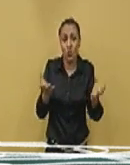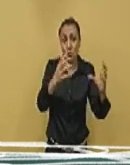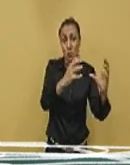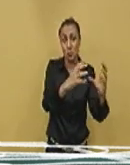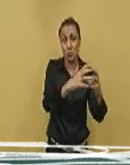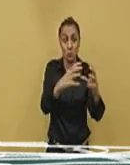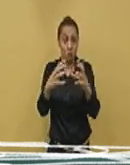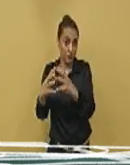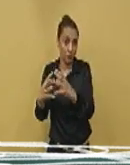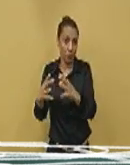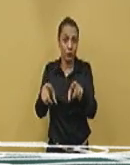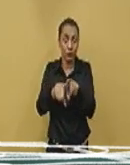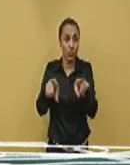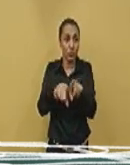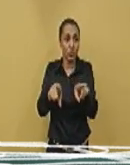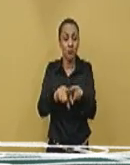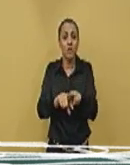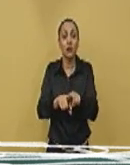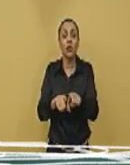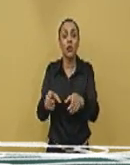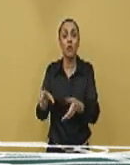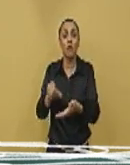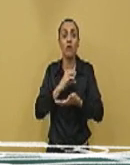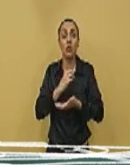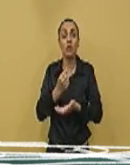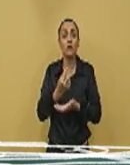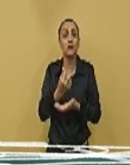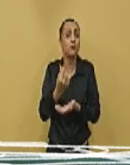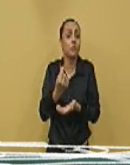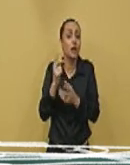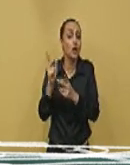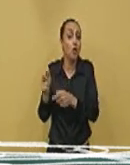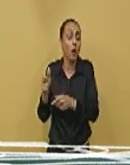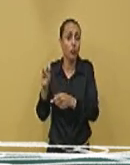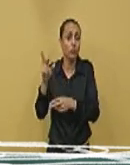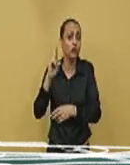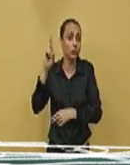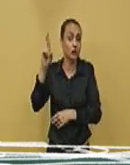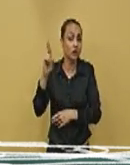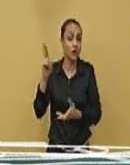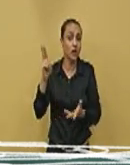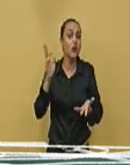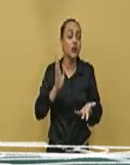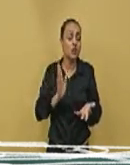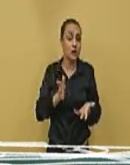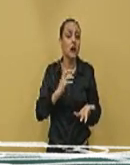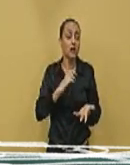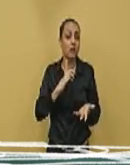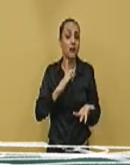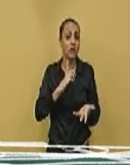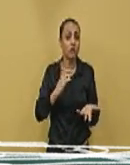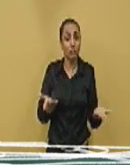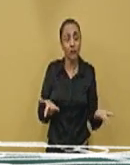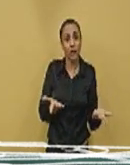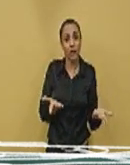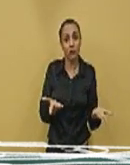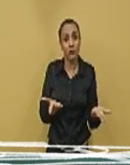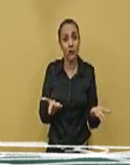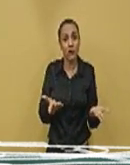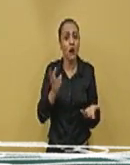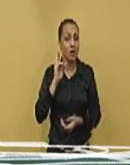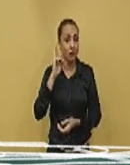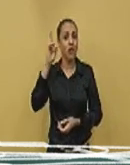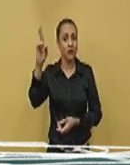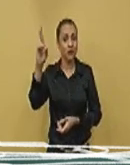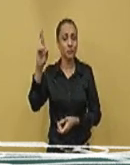repartições também não recebem esses valores iguais, já que a gente tem as